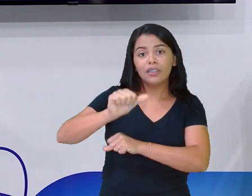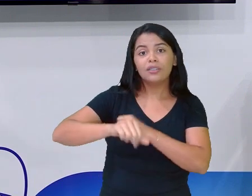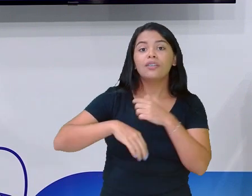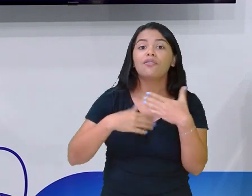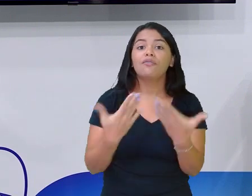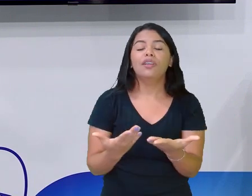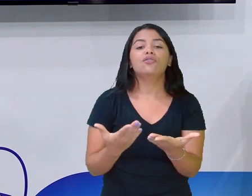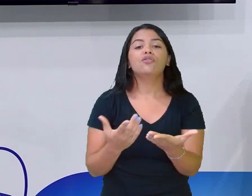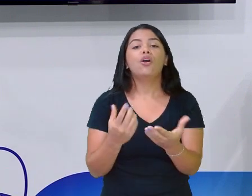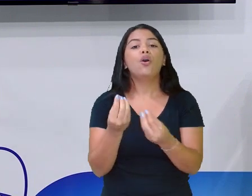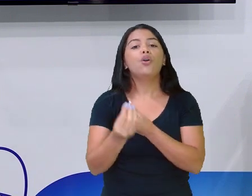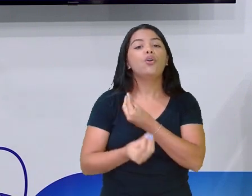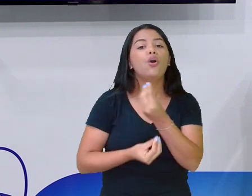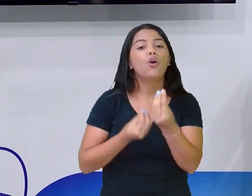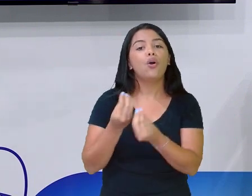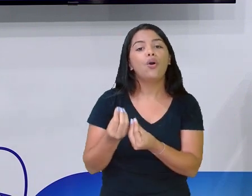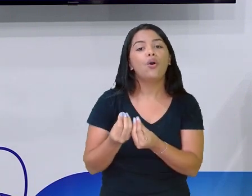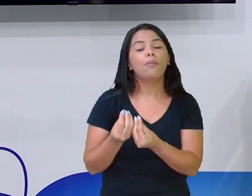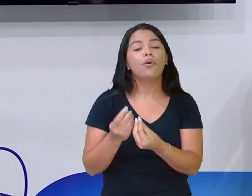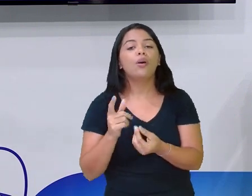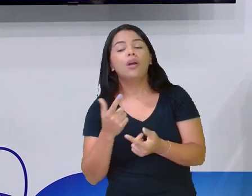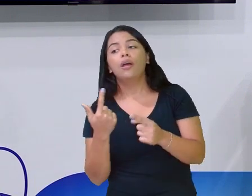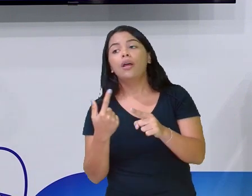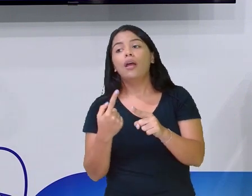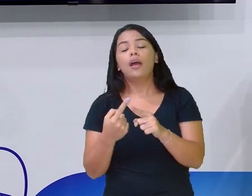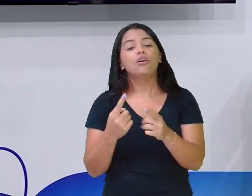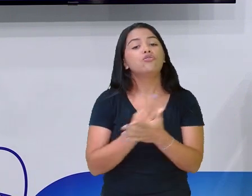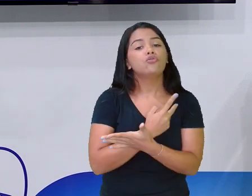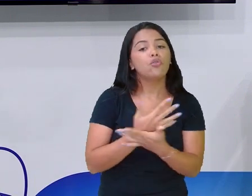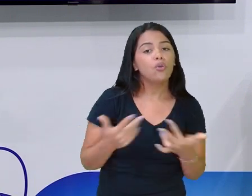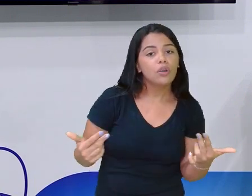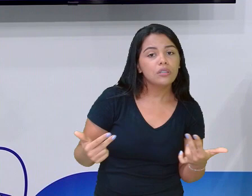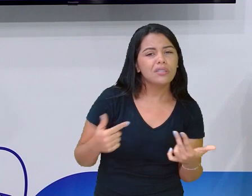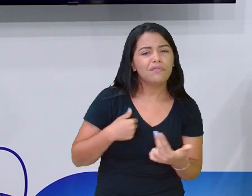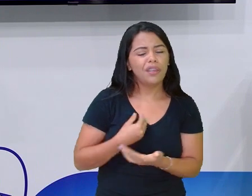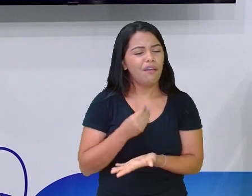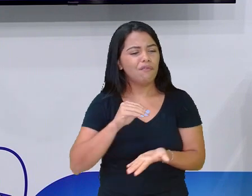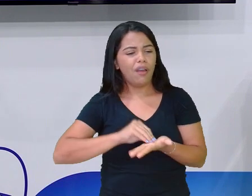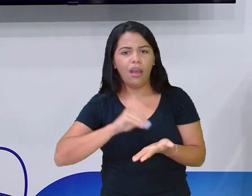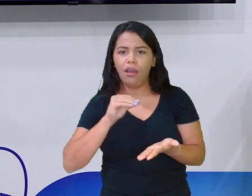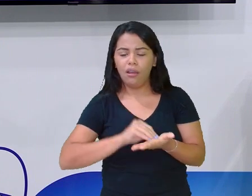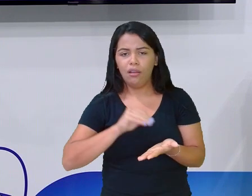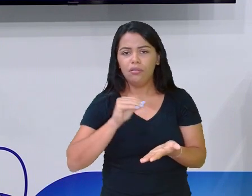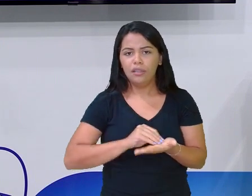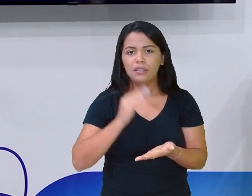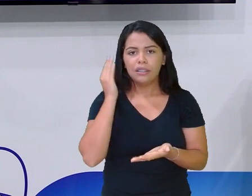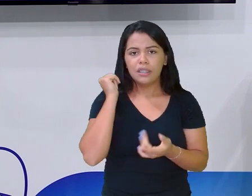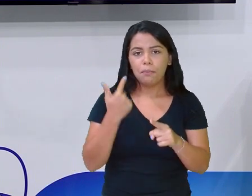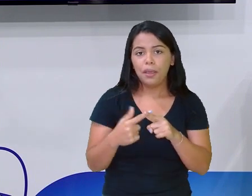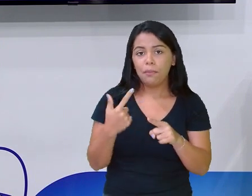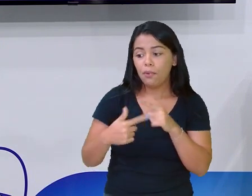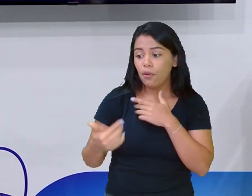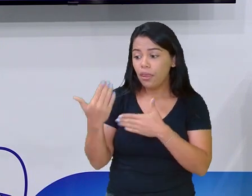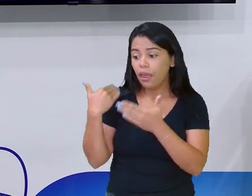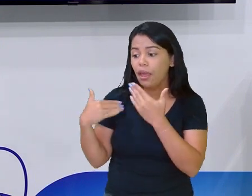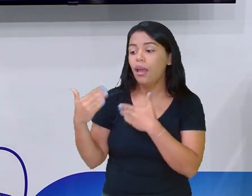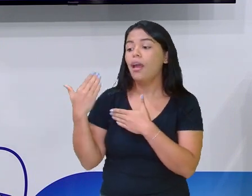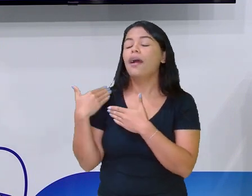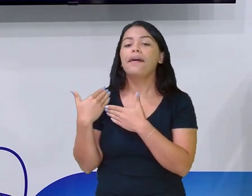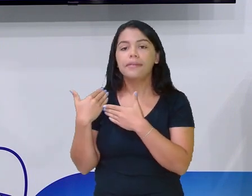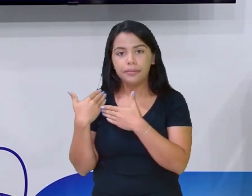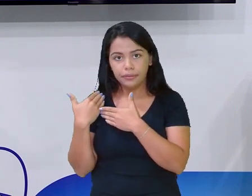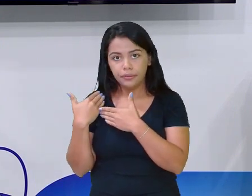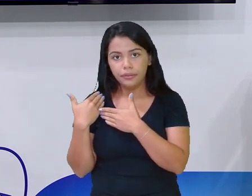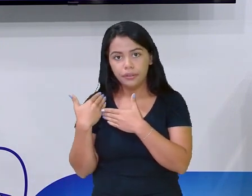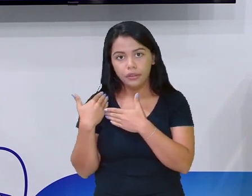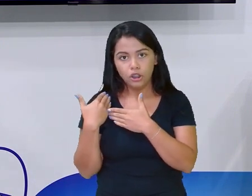às vezes, as coisas, porque houve uma época em que não homem, né, era visto de forma preconceituosa